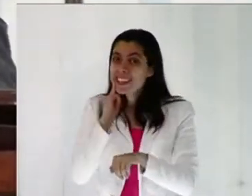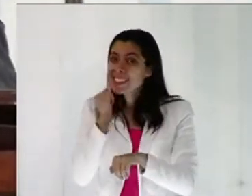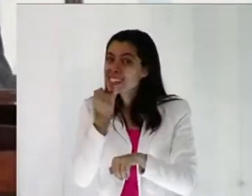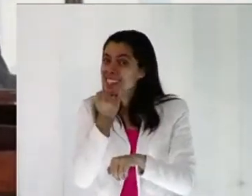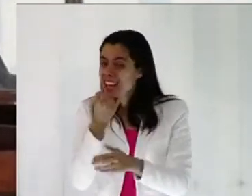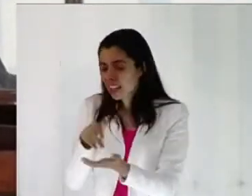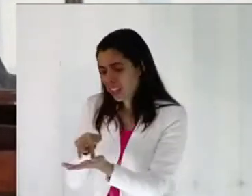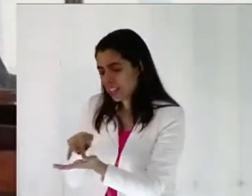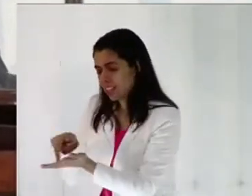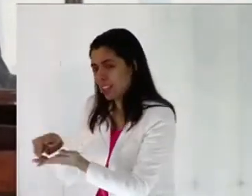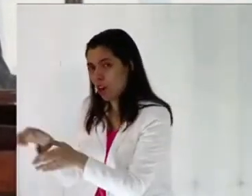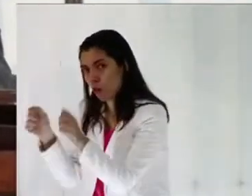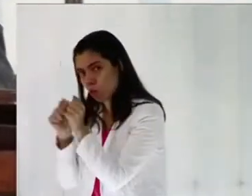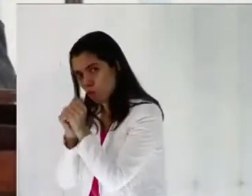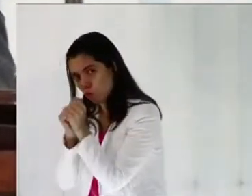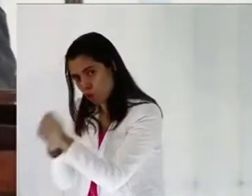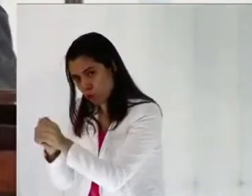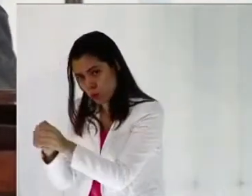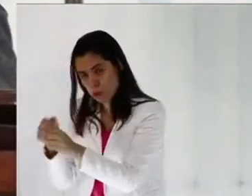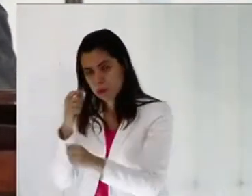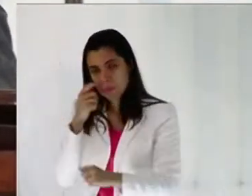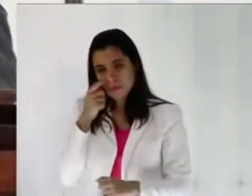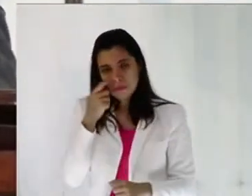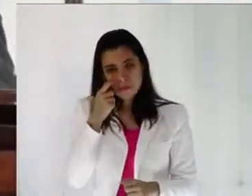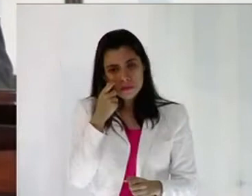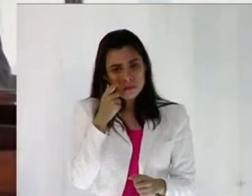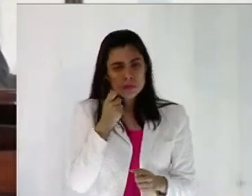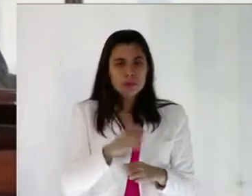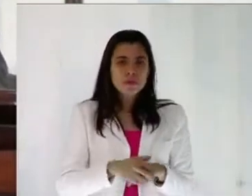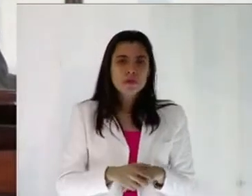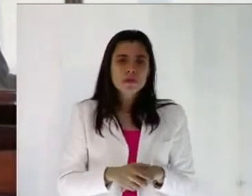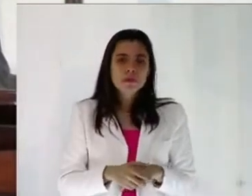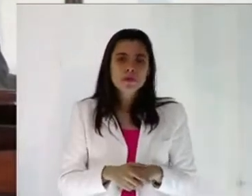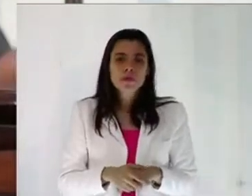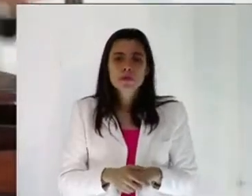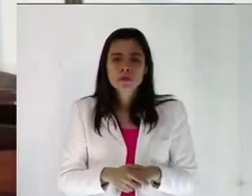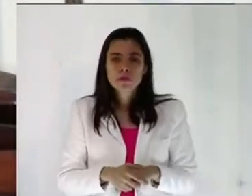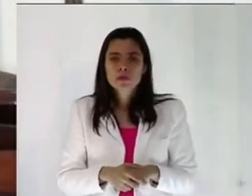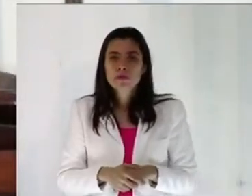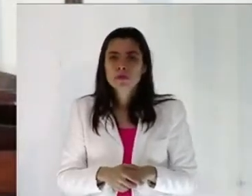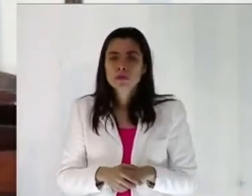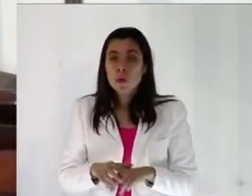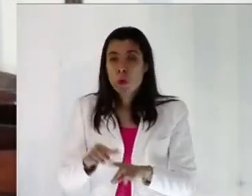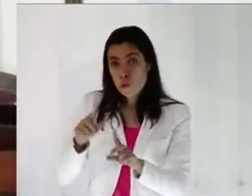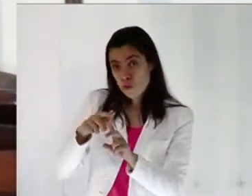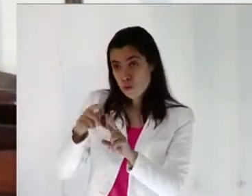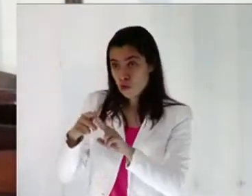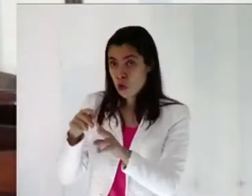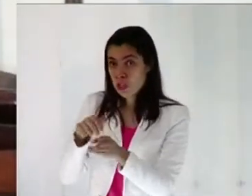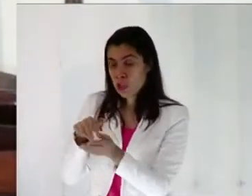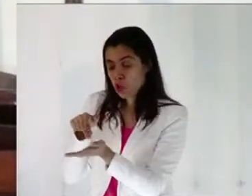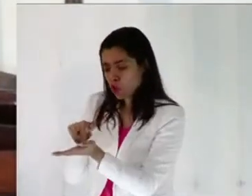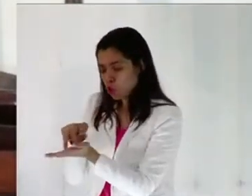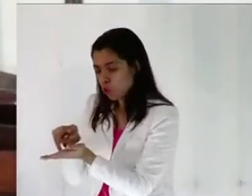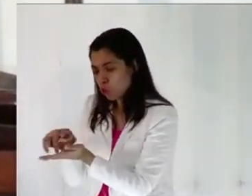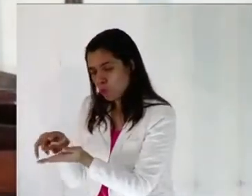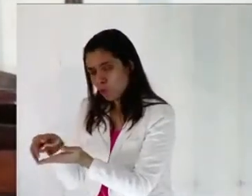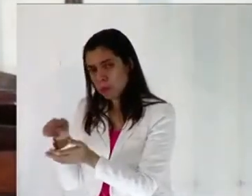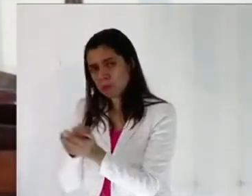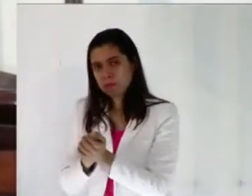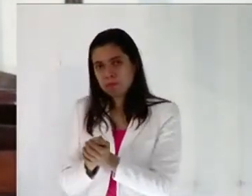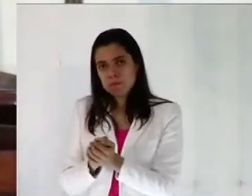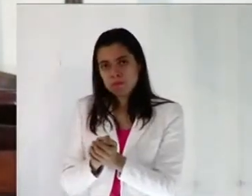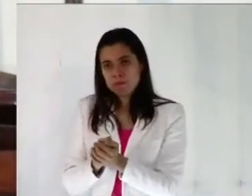irmãos, ela vai repetir no final do versículo 8. E seguiam ambos juntos. Abraão e